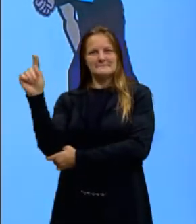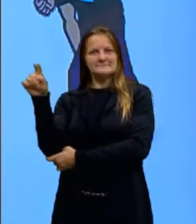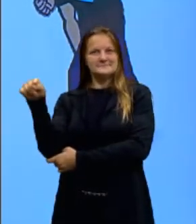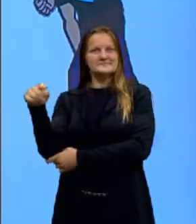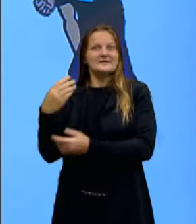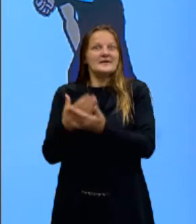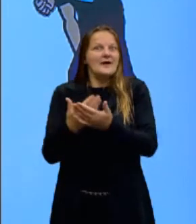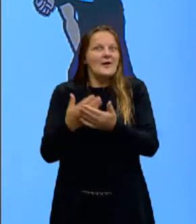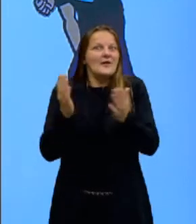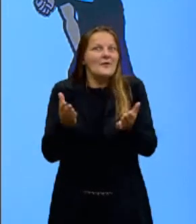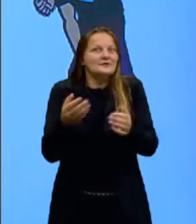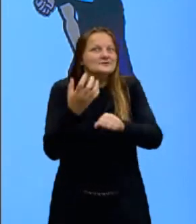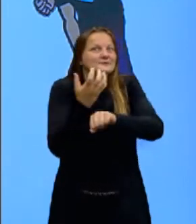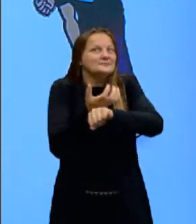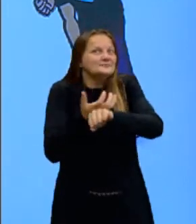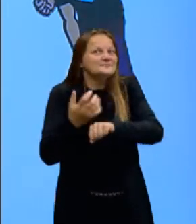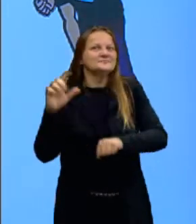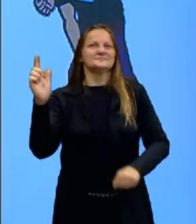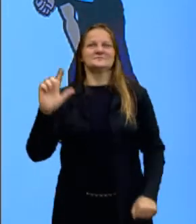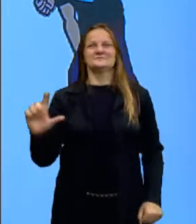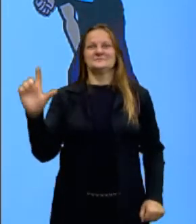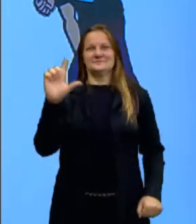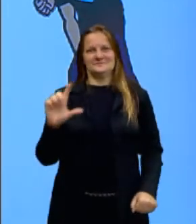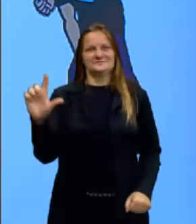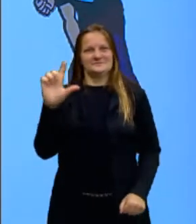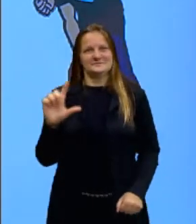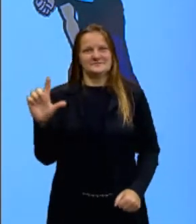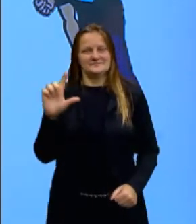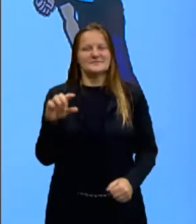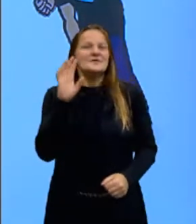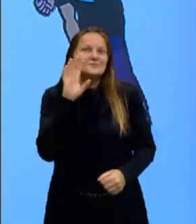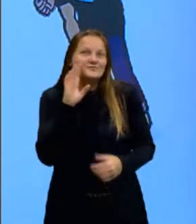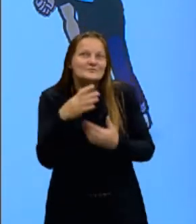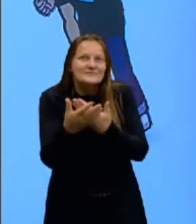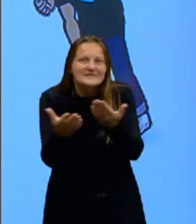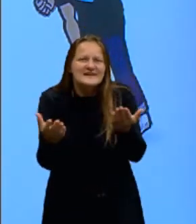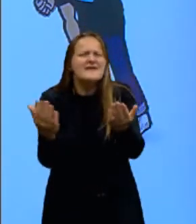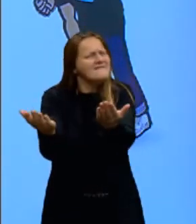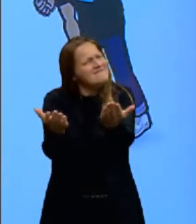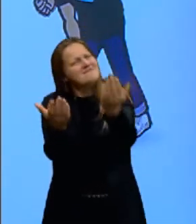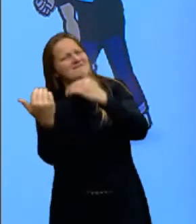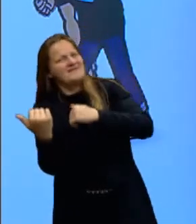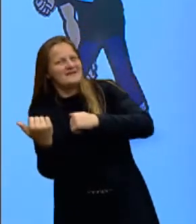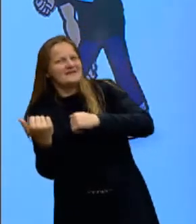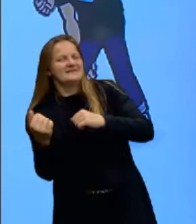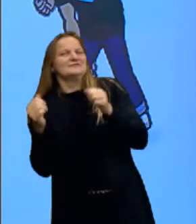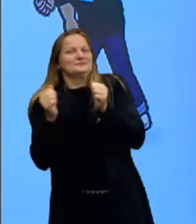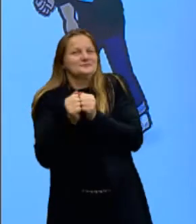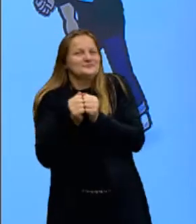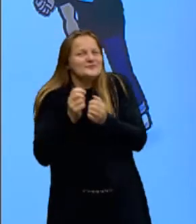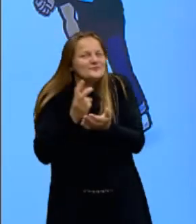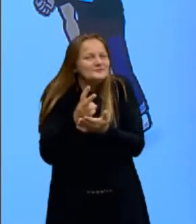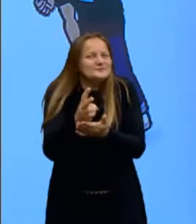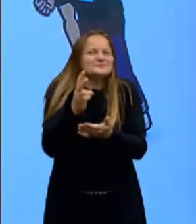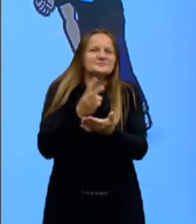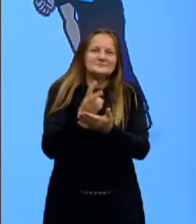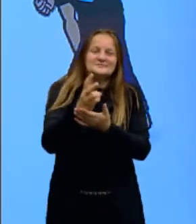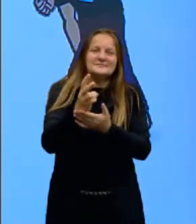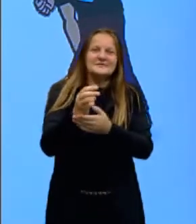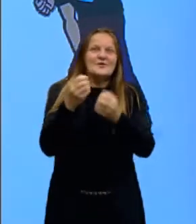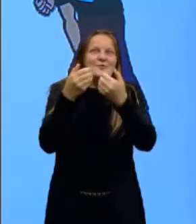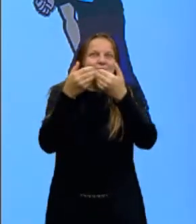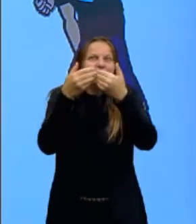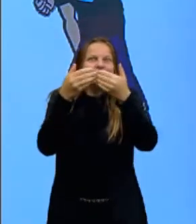componente curricular de literatura galera tá legal então vem comigo para gente continuar aí